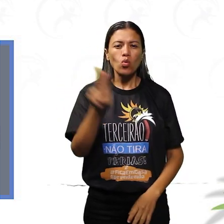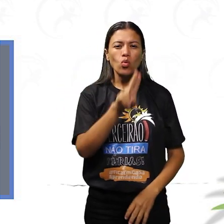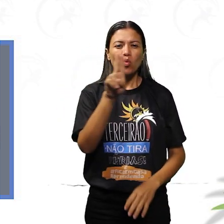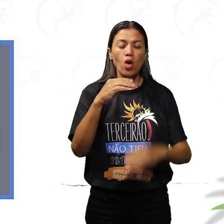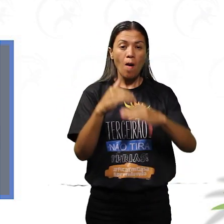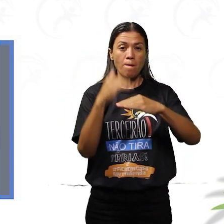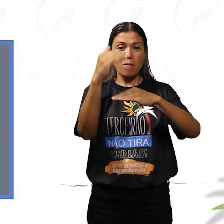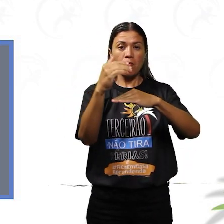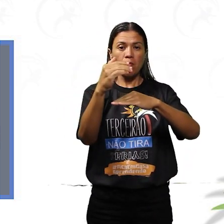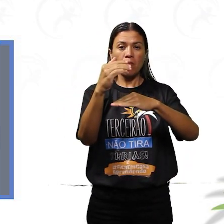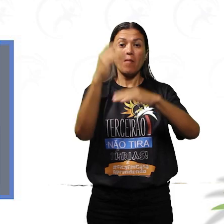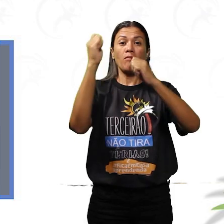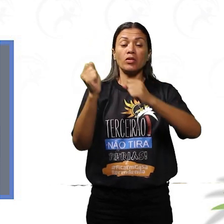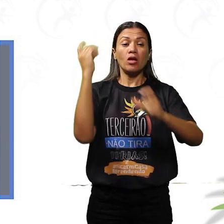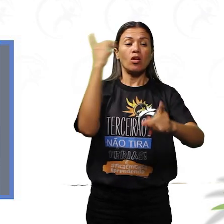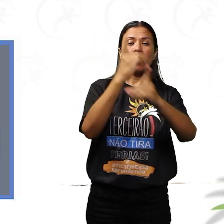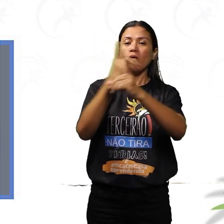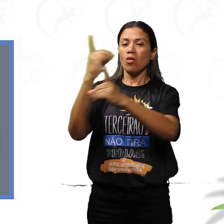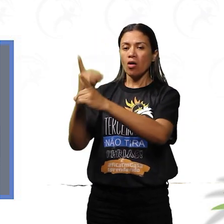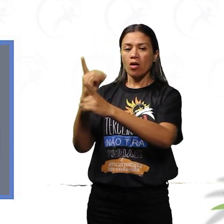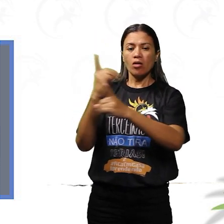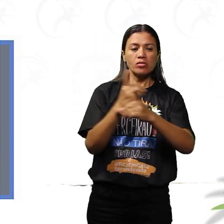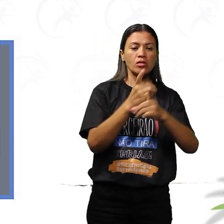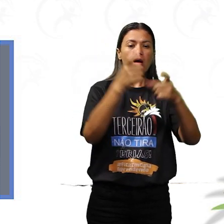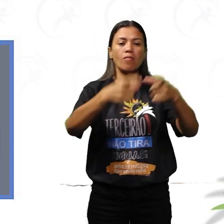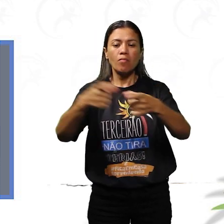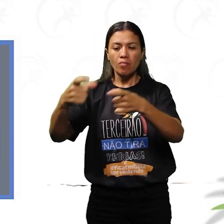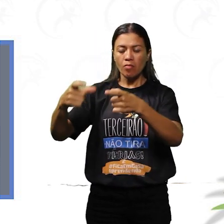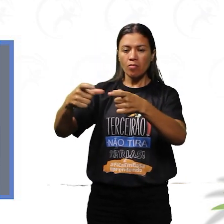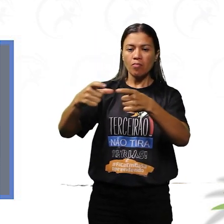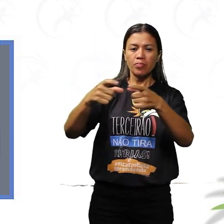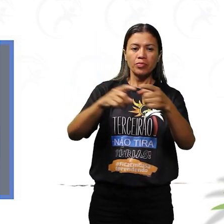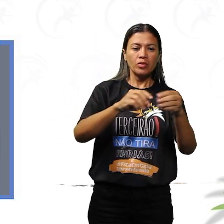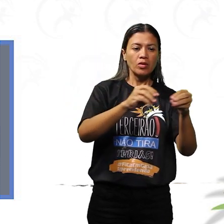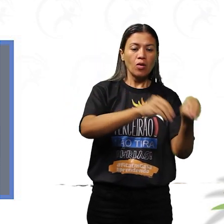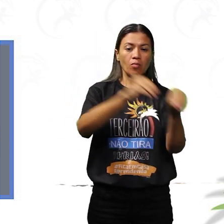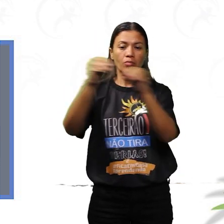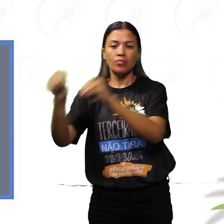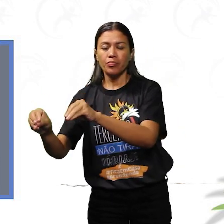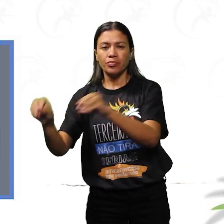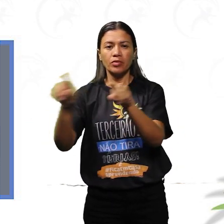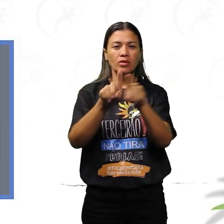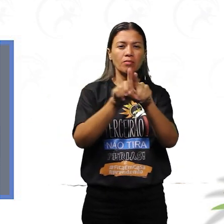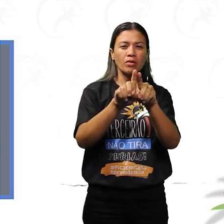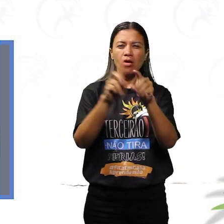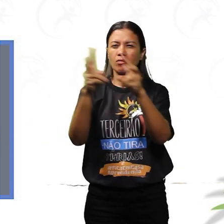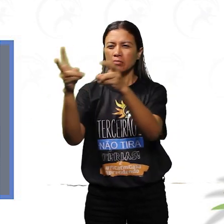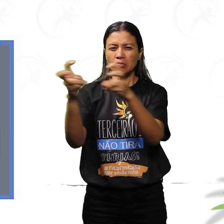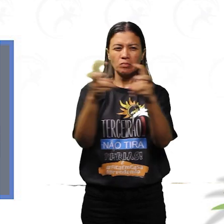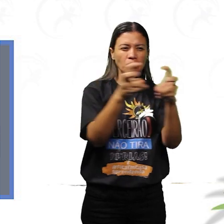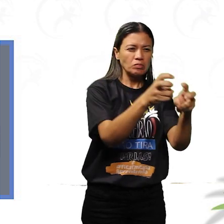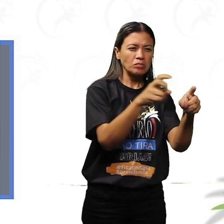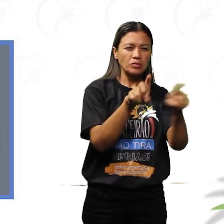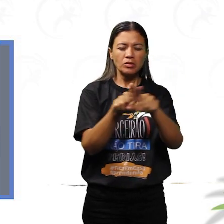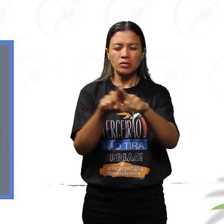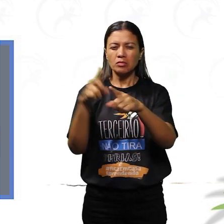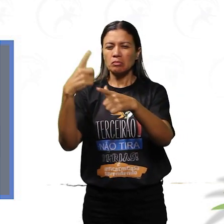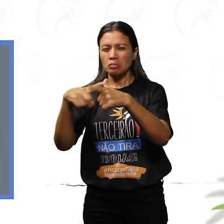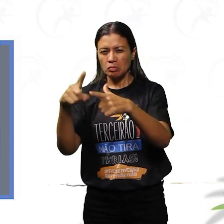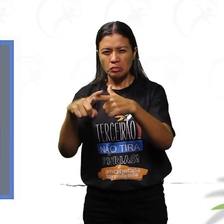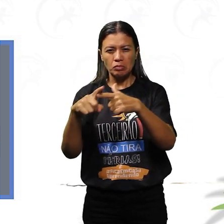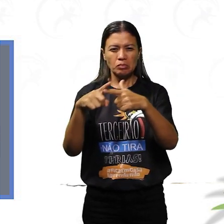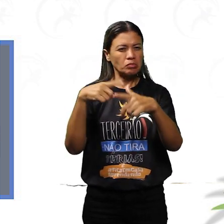ele poder se localizar, ou para ele poder se deslocar, na verdade, e localizar a sua presa, localizar aí obstáculos, etc.